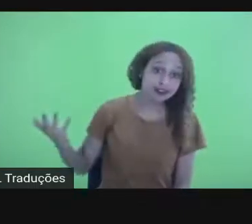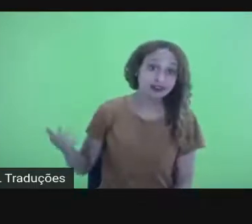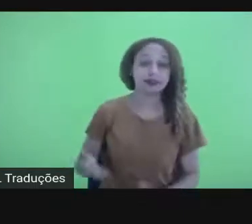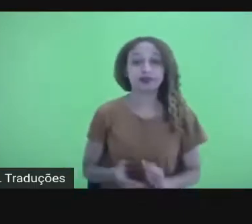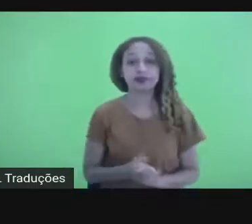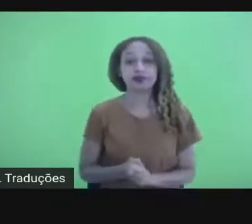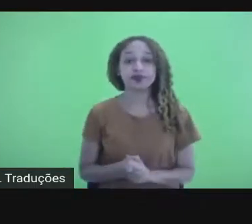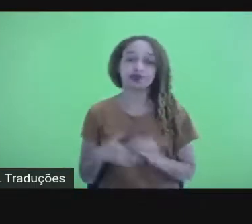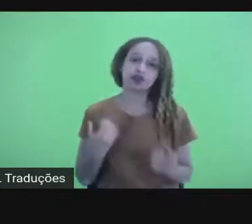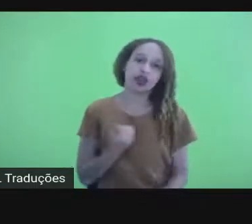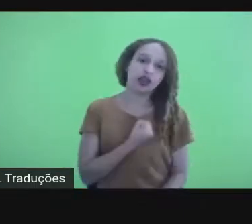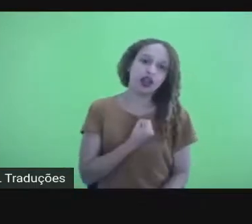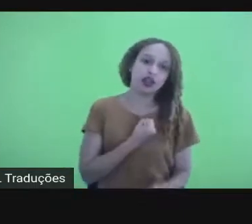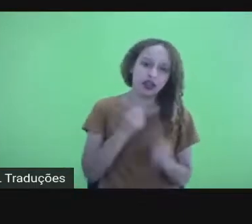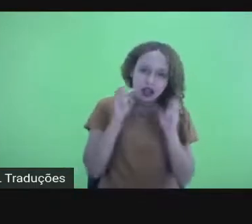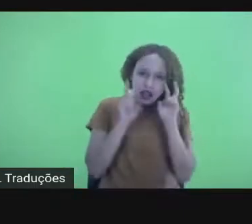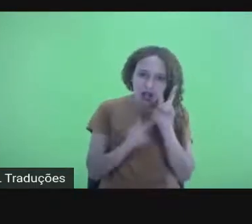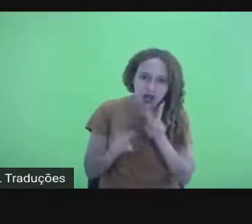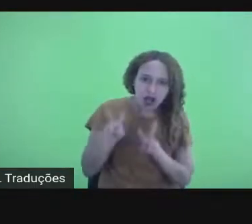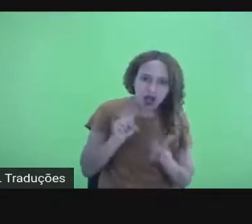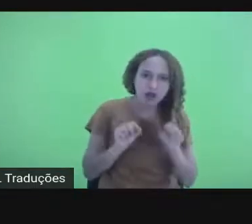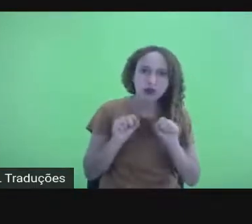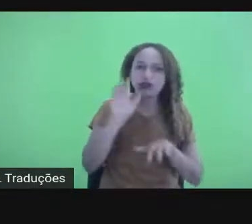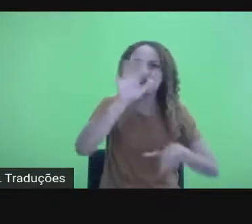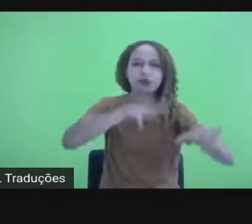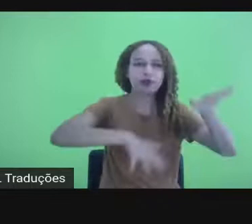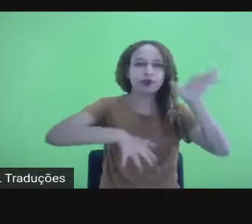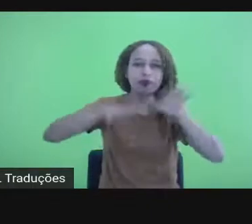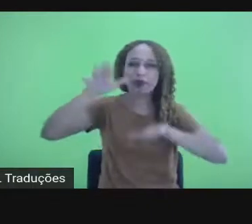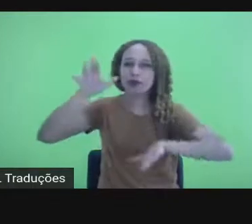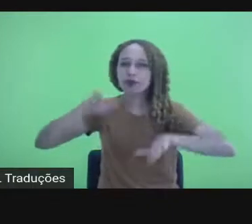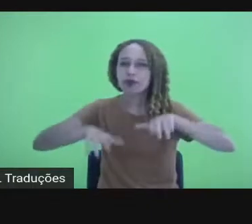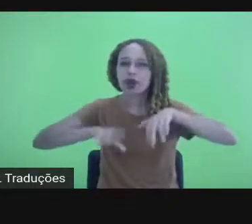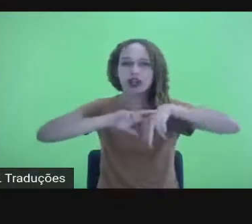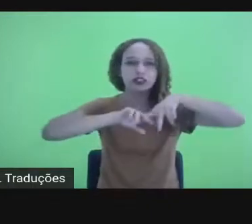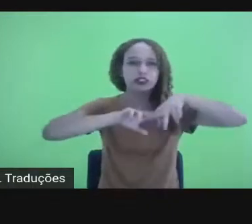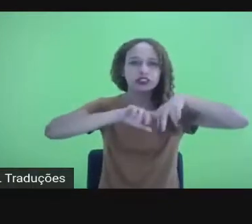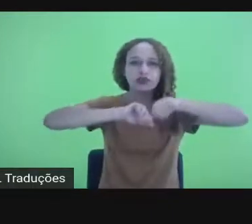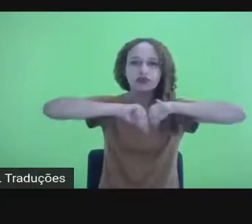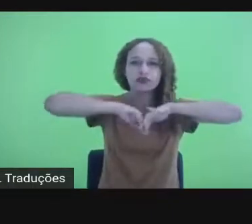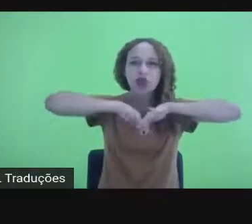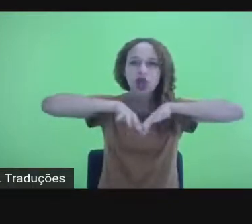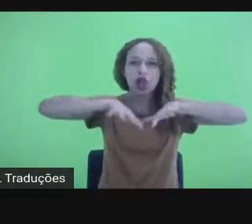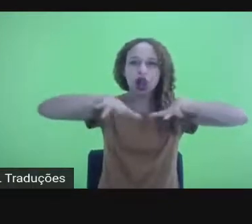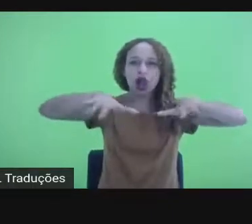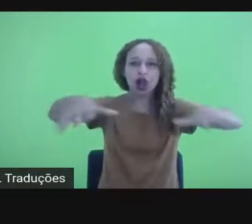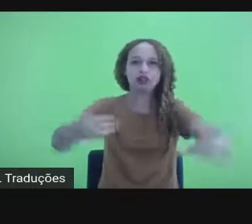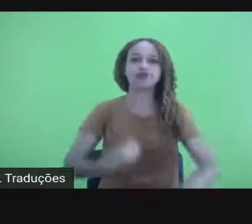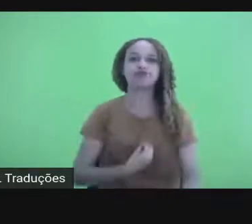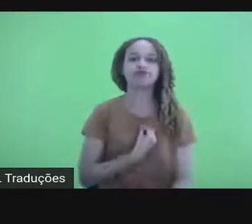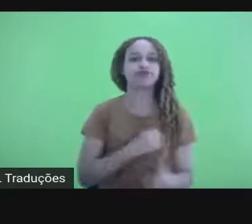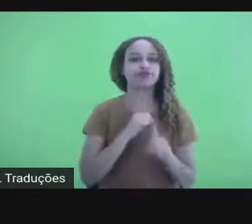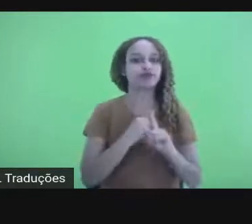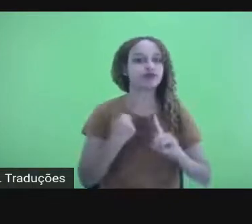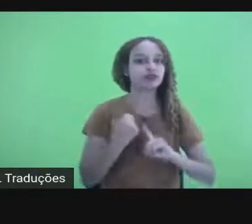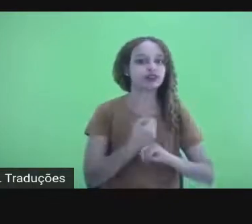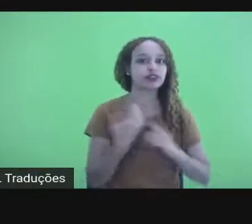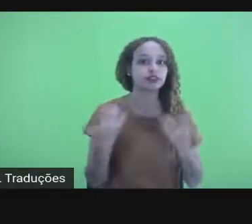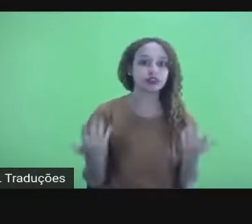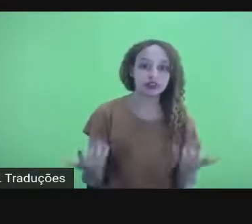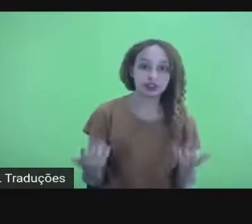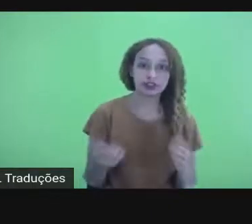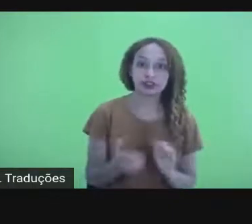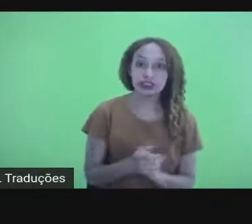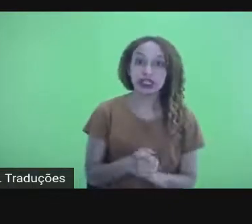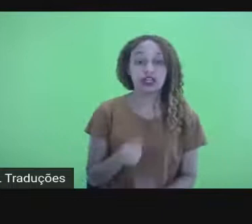Esses números deflagram uma desigualdade de gênero que se alastra por todo o campo social da vida. E o museu, enquanto